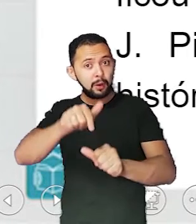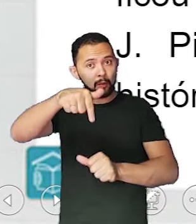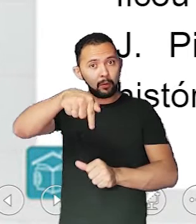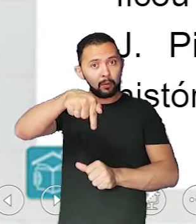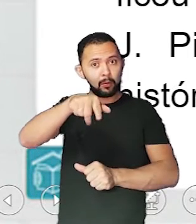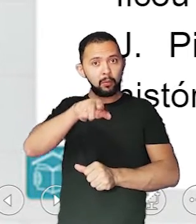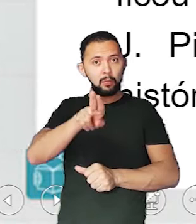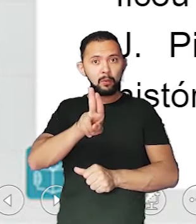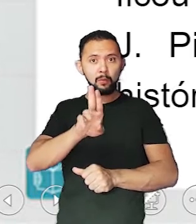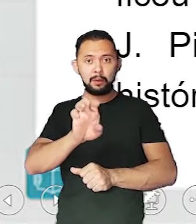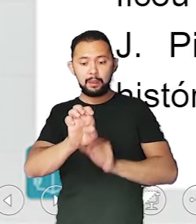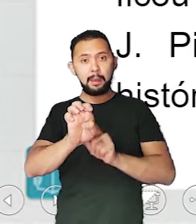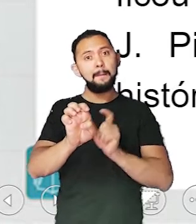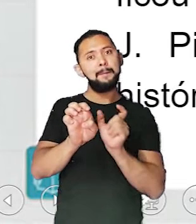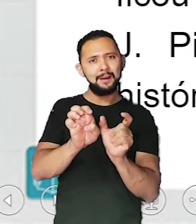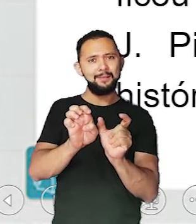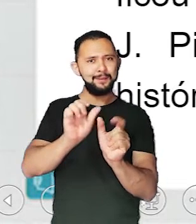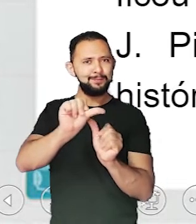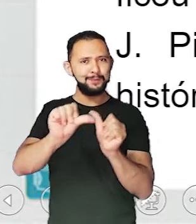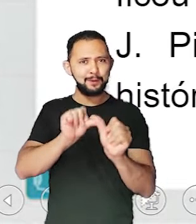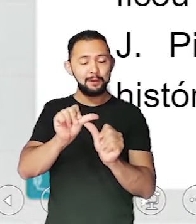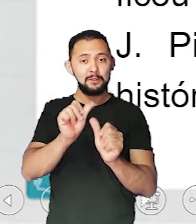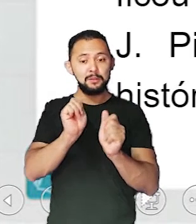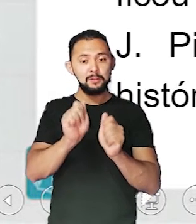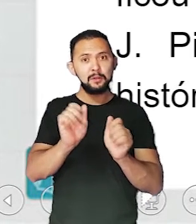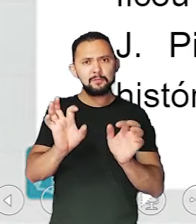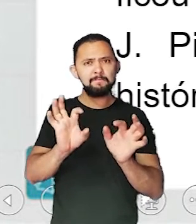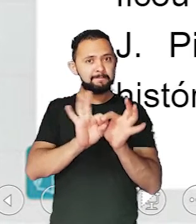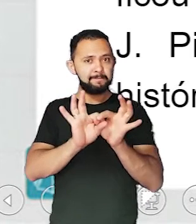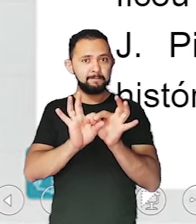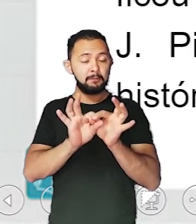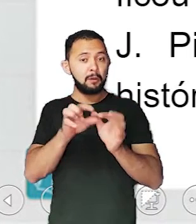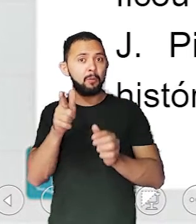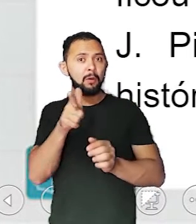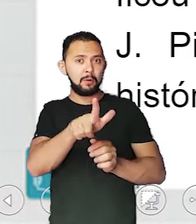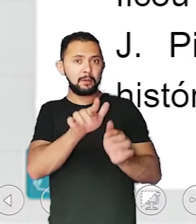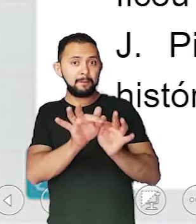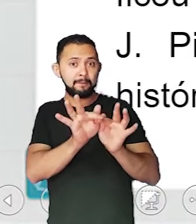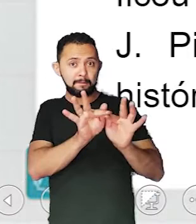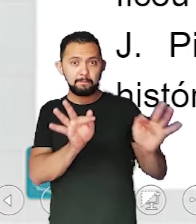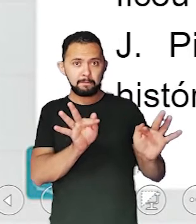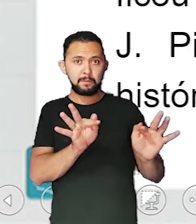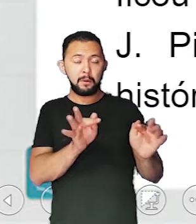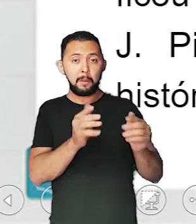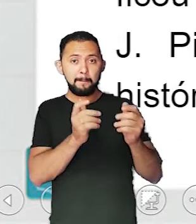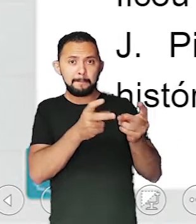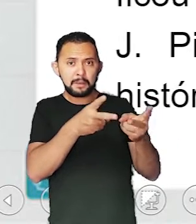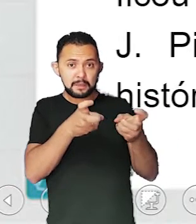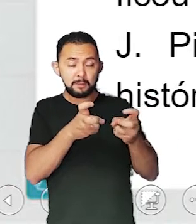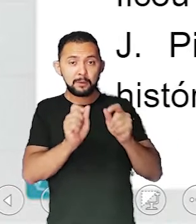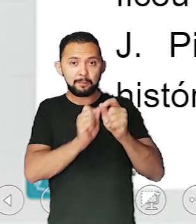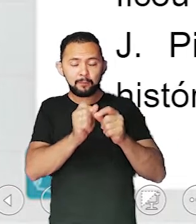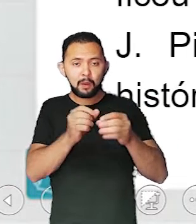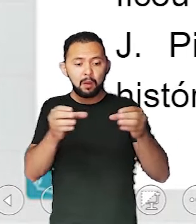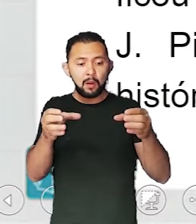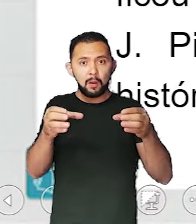aqui, ok? E esse que faz já um link, né, para essa outra oração. E veja que fica aqui um período composto